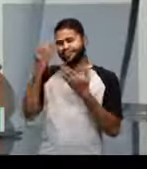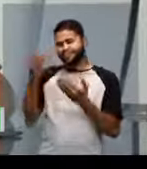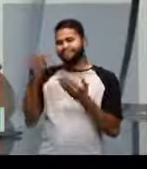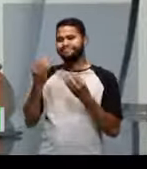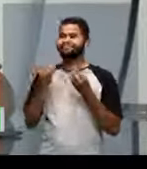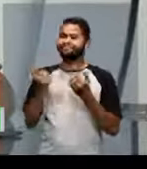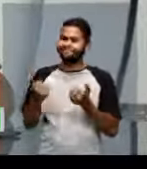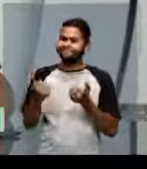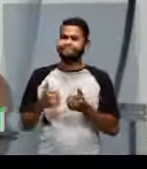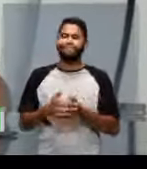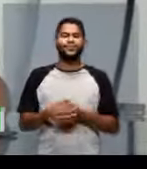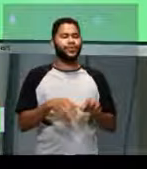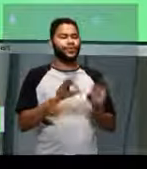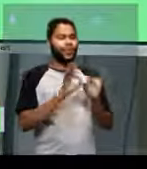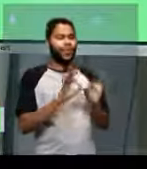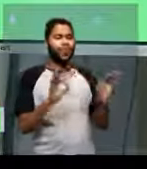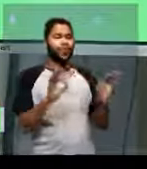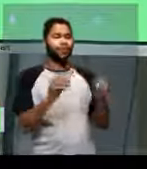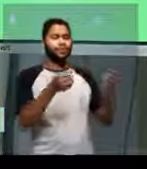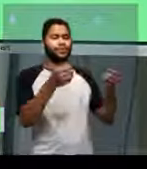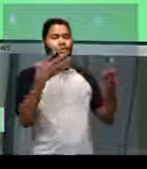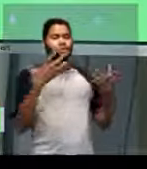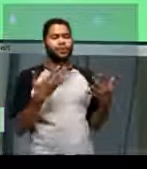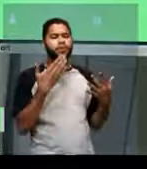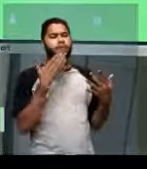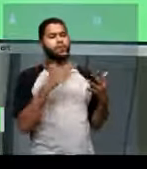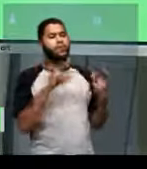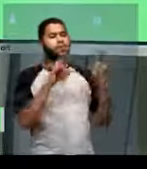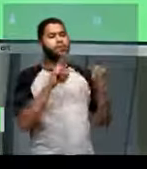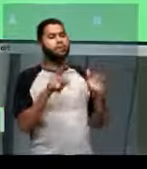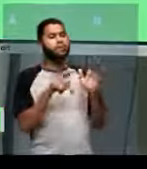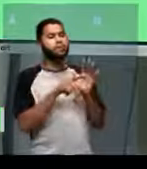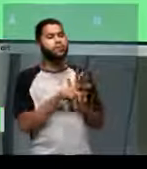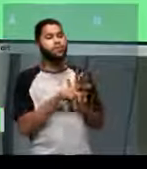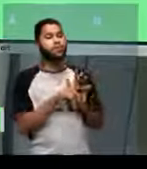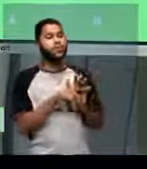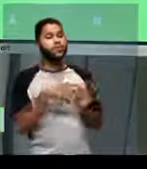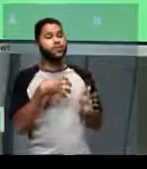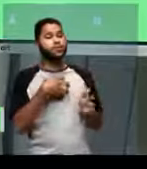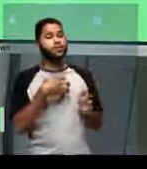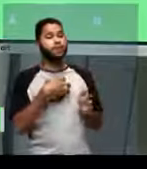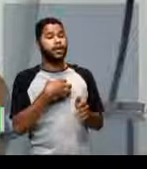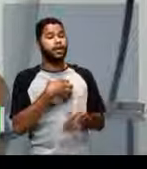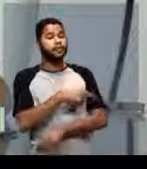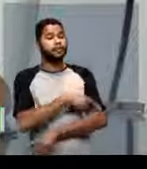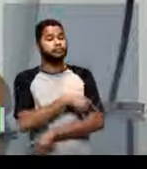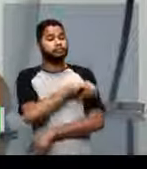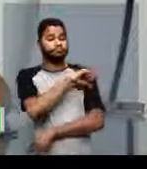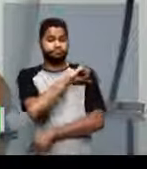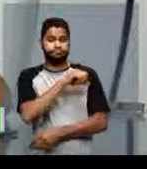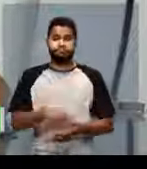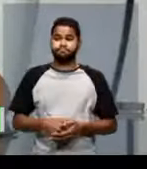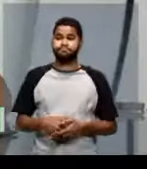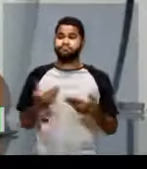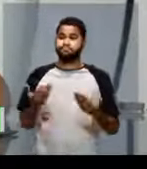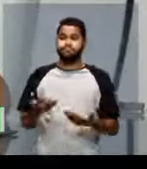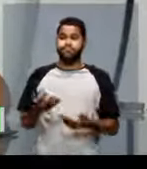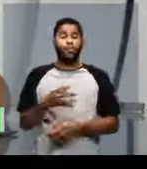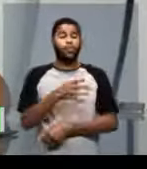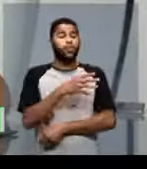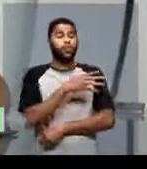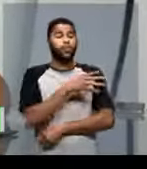bom? Tudo ótimo. Conta pra gente quais foram os temas de ciência no ensino fundamental. Então, no 4º